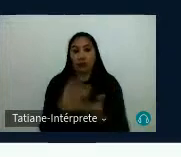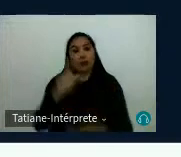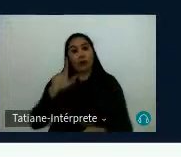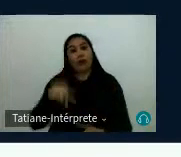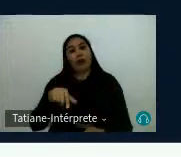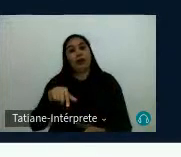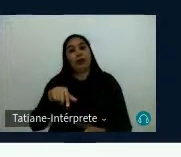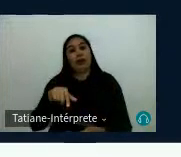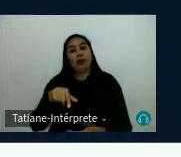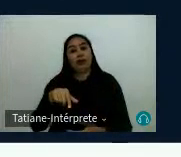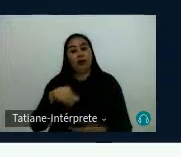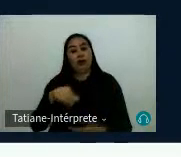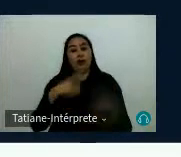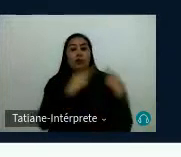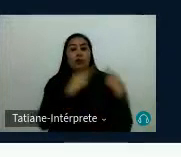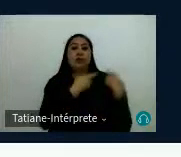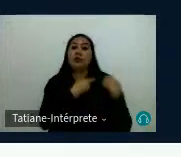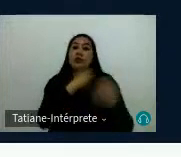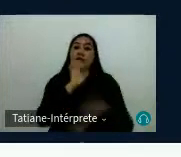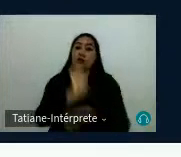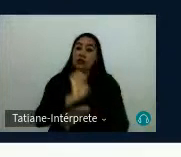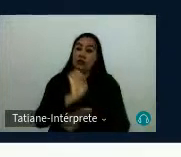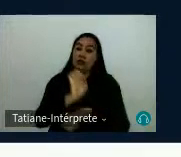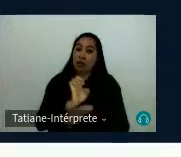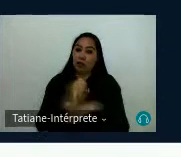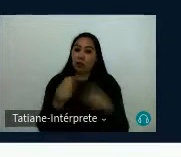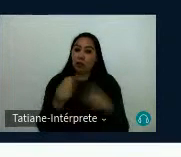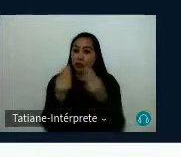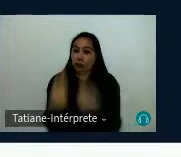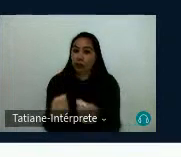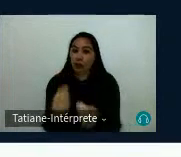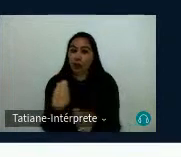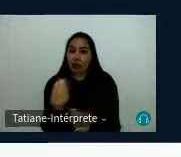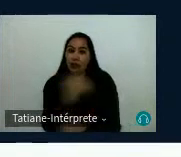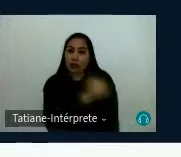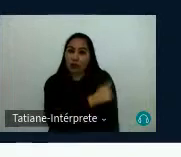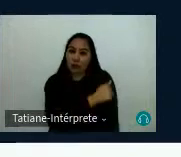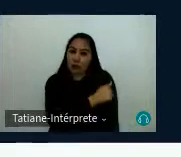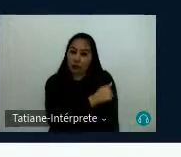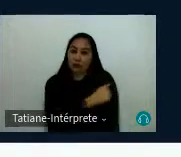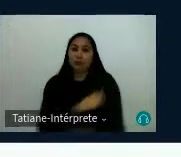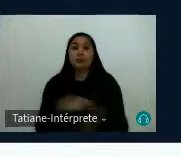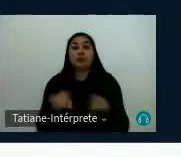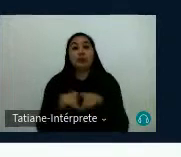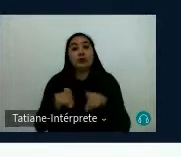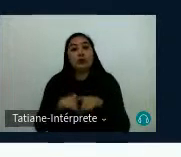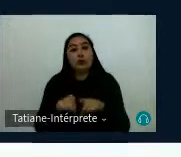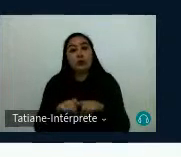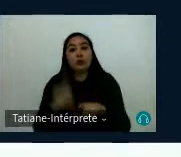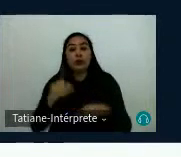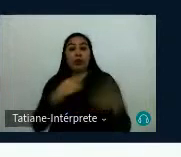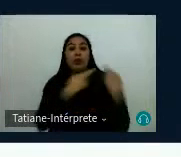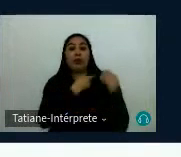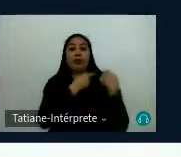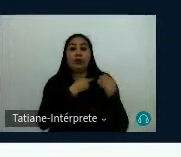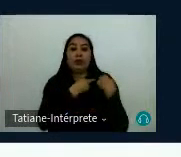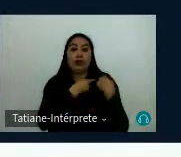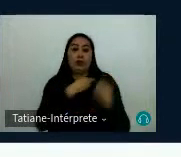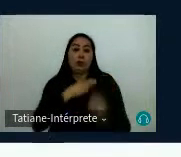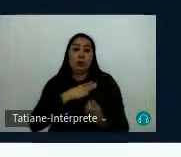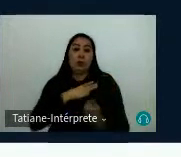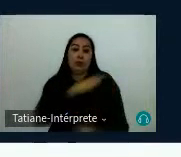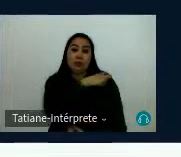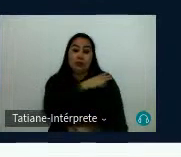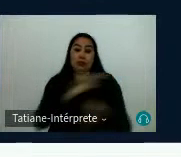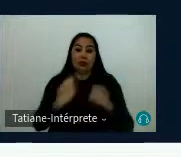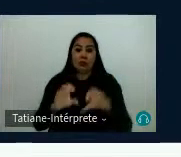que é um dever, né, do Estado prover aos estudantes, e também compete ao Ministério da Educação propor